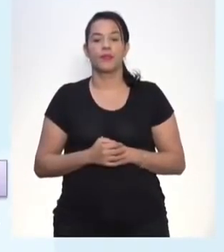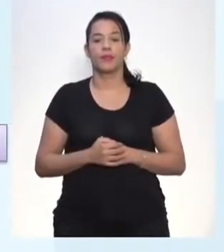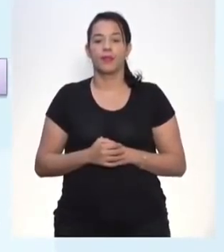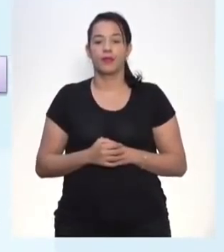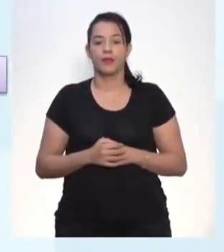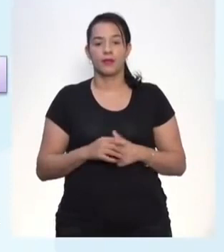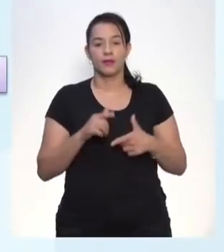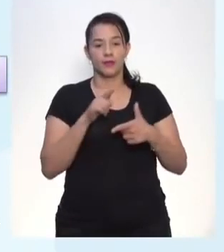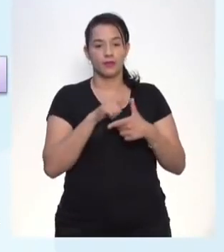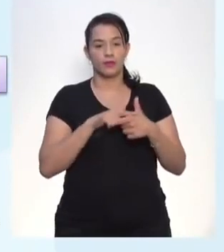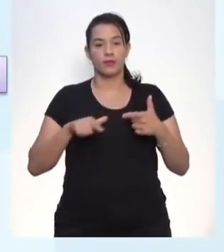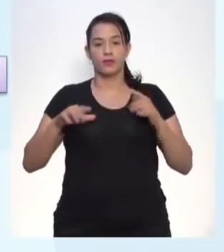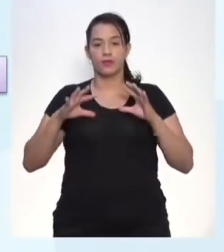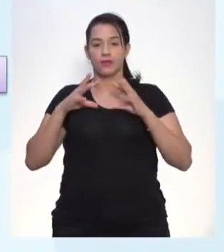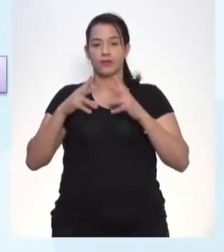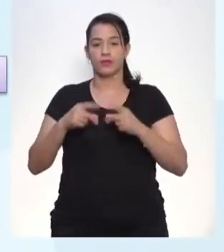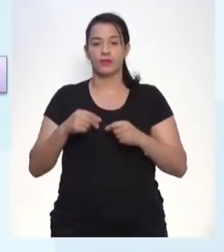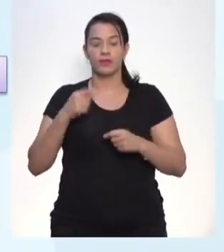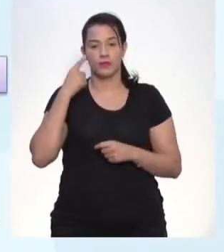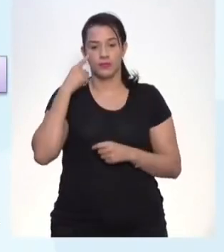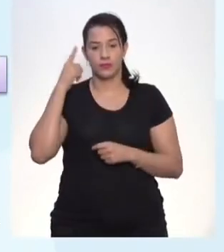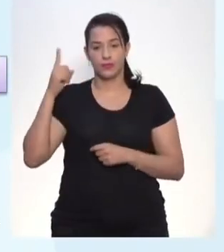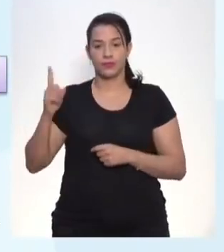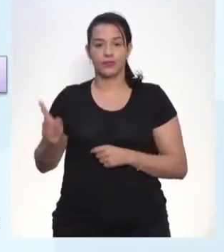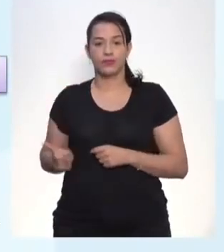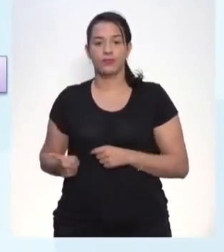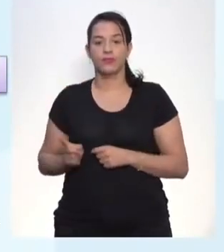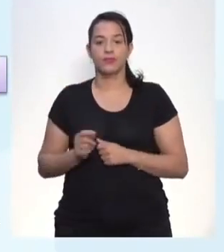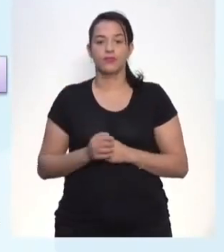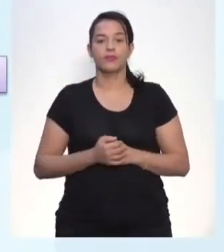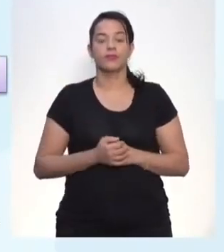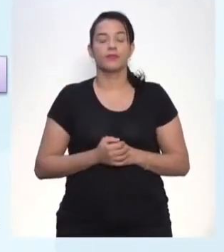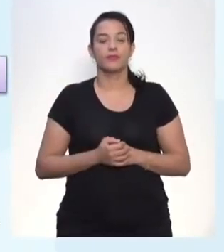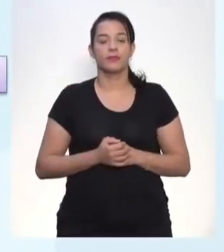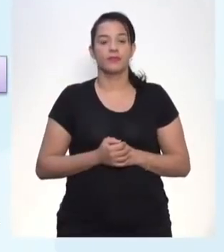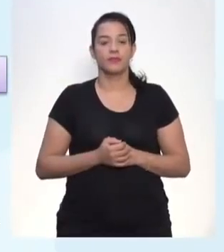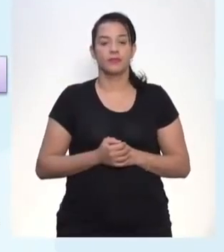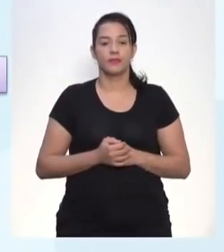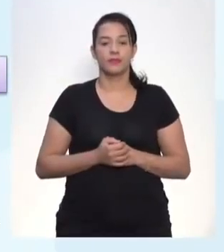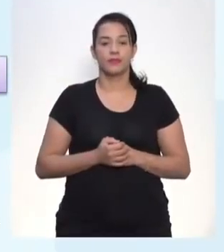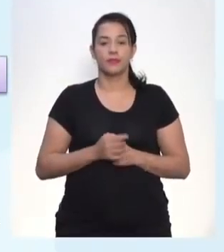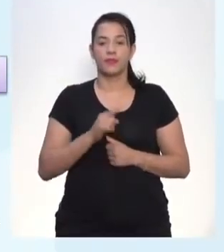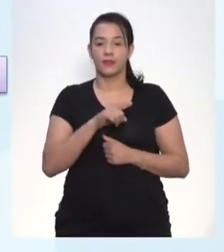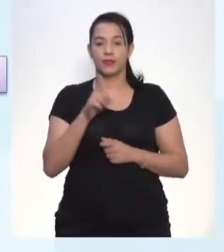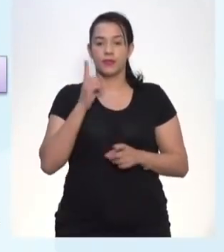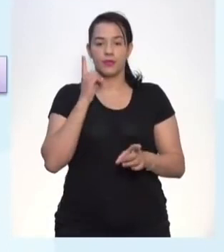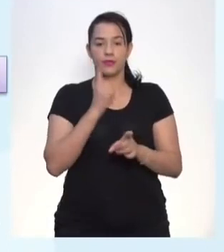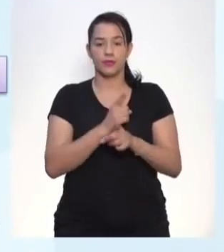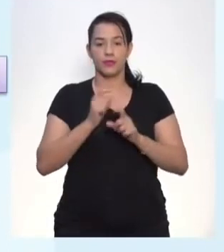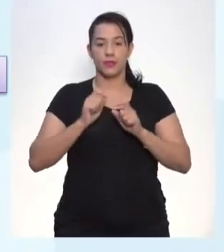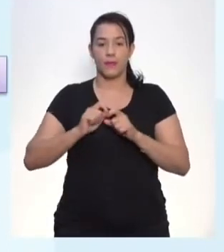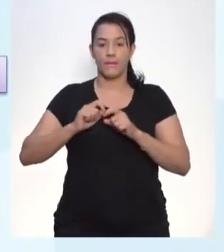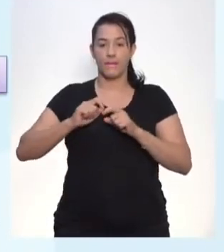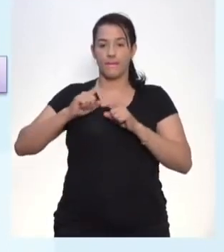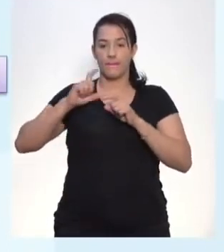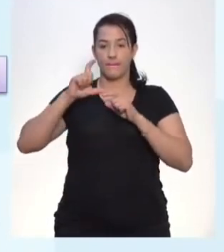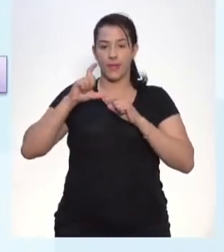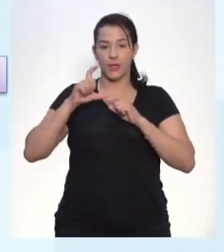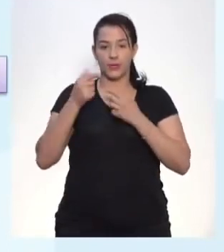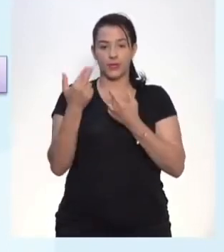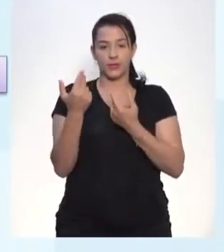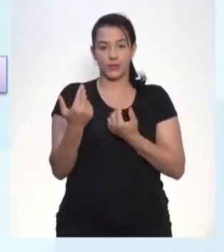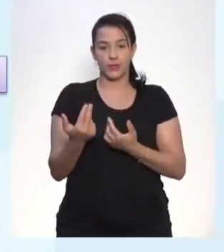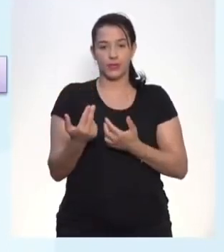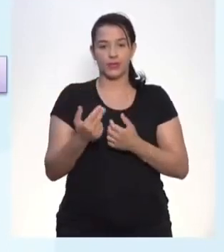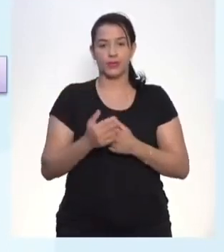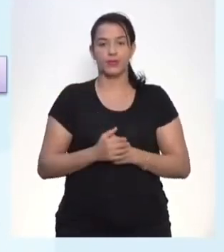vou colocar todos para vocês observarem, de cada um dos divisores. Então, eu tenho que encontrar o maior divisor comum.